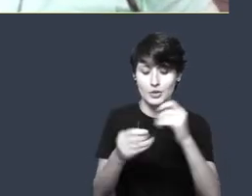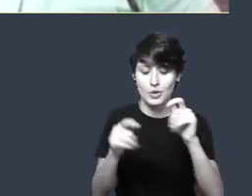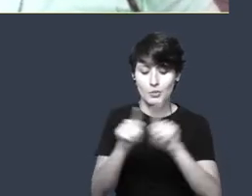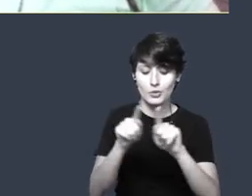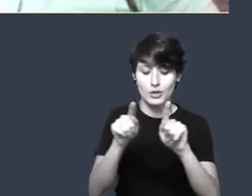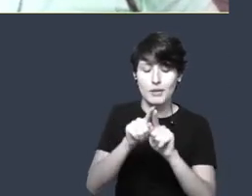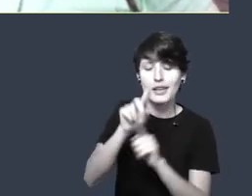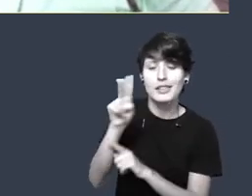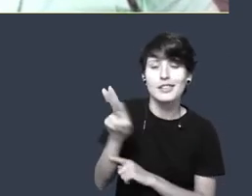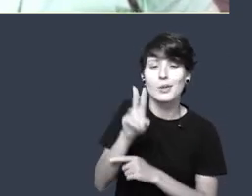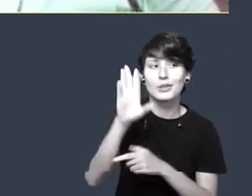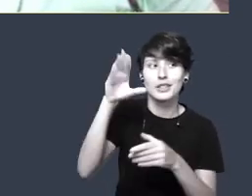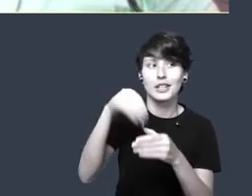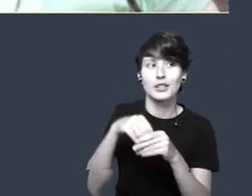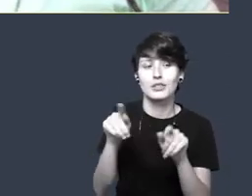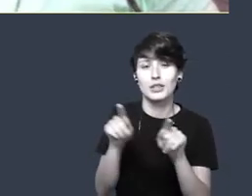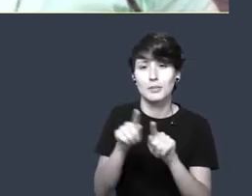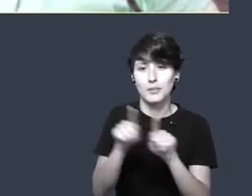reutilizando também, né?